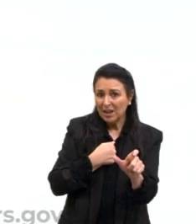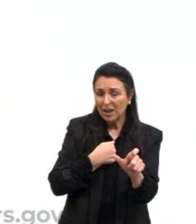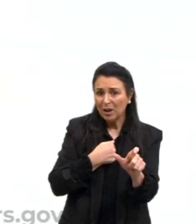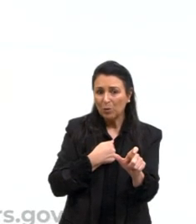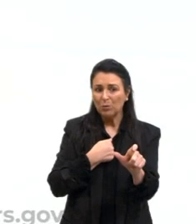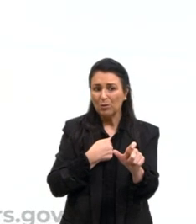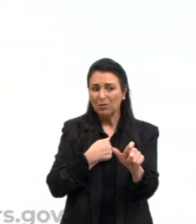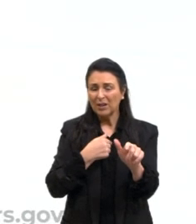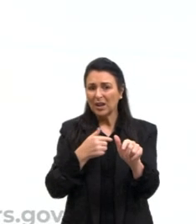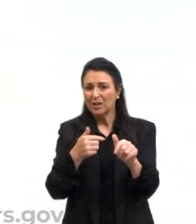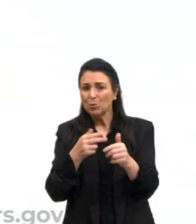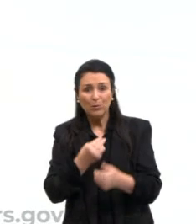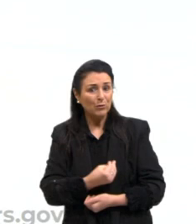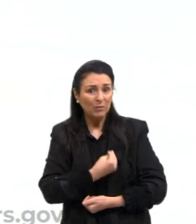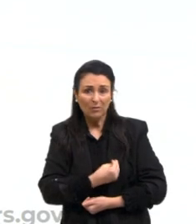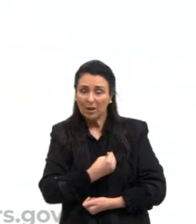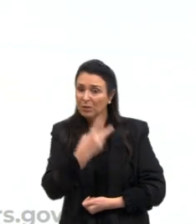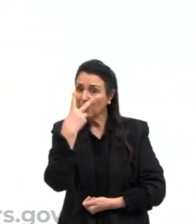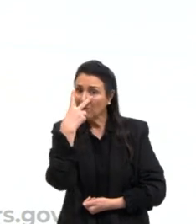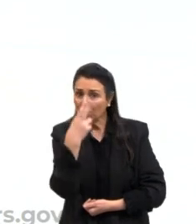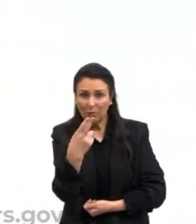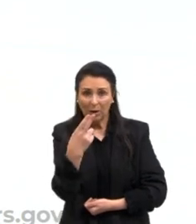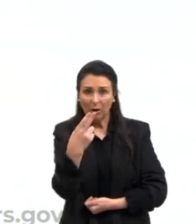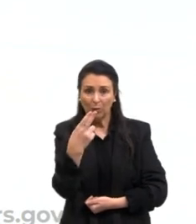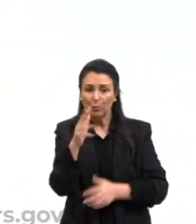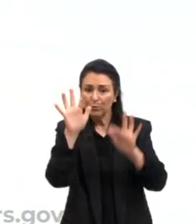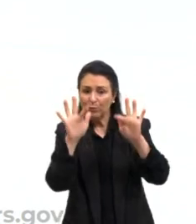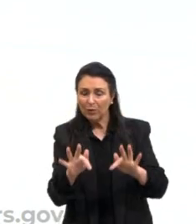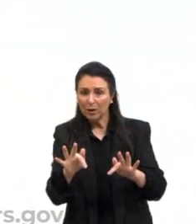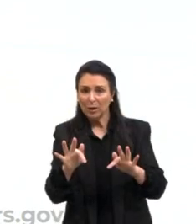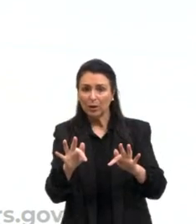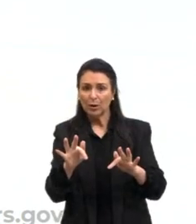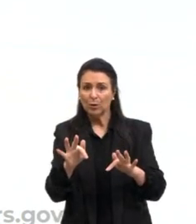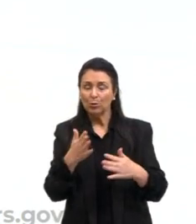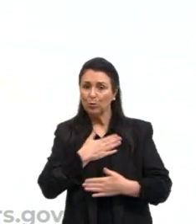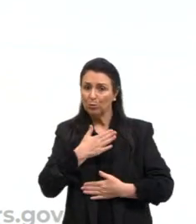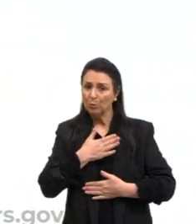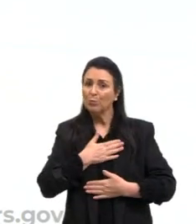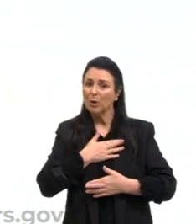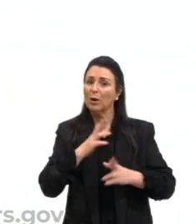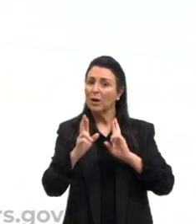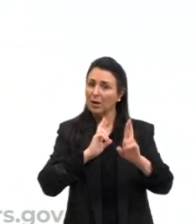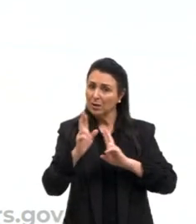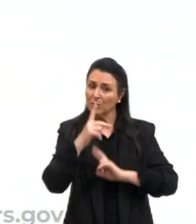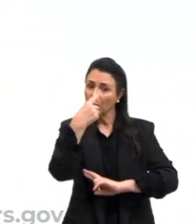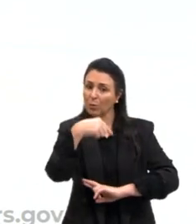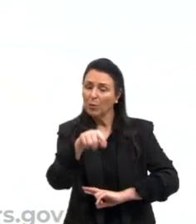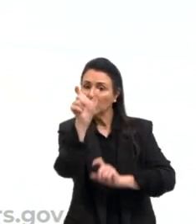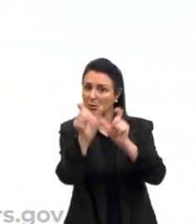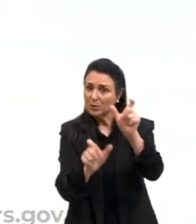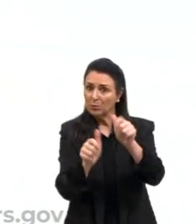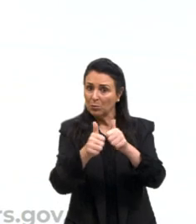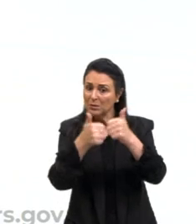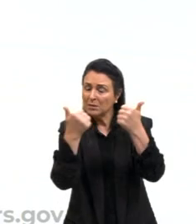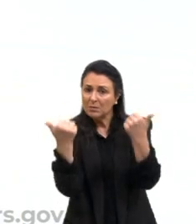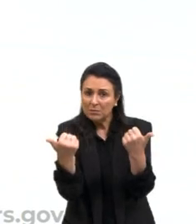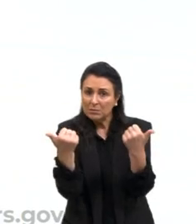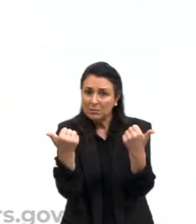um término de relacionamento Tumblr então eu vejo aquilo e eu me identifico com aquela situação